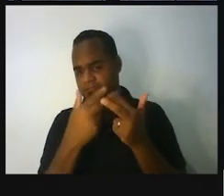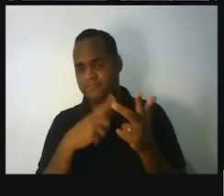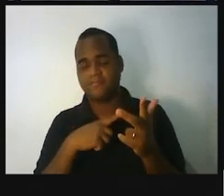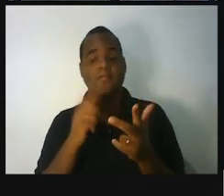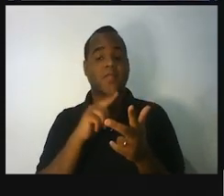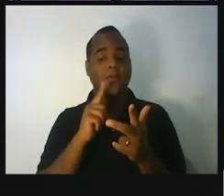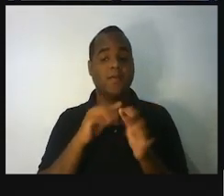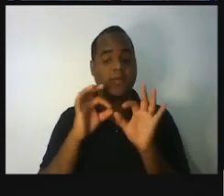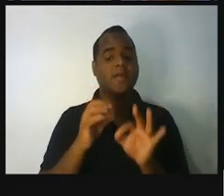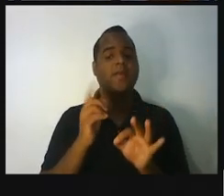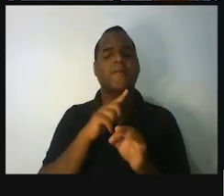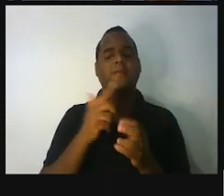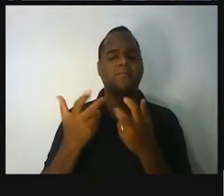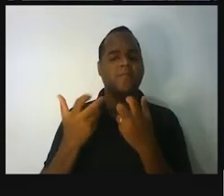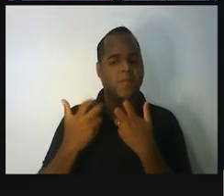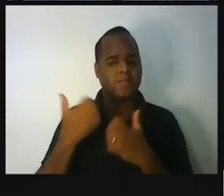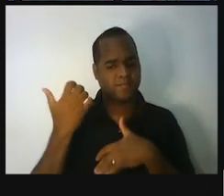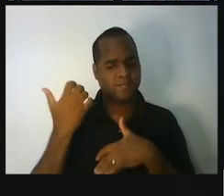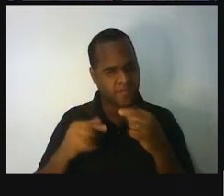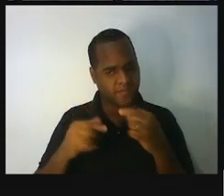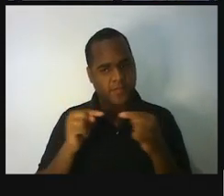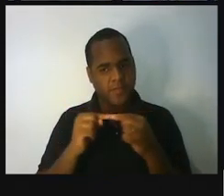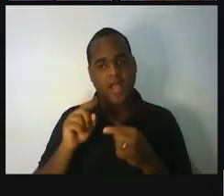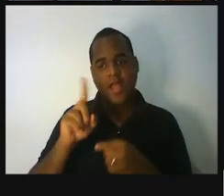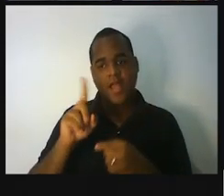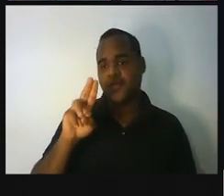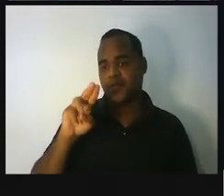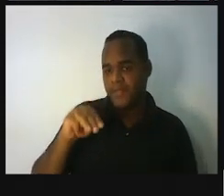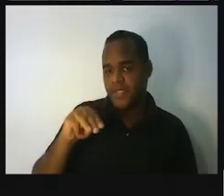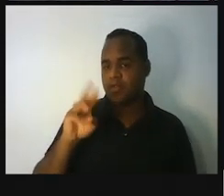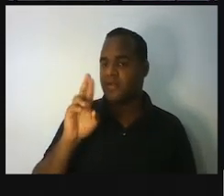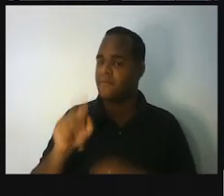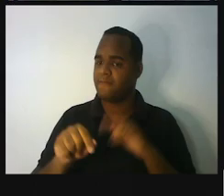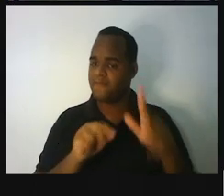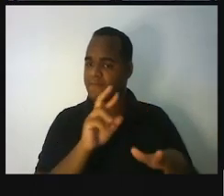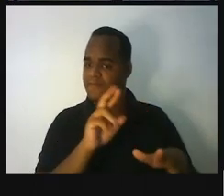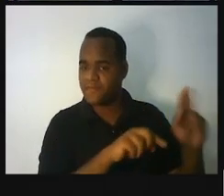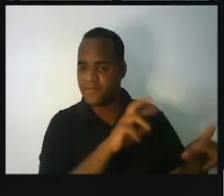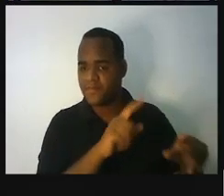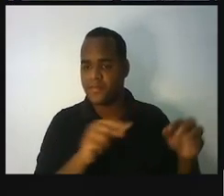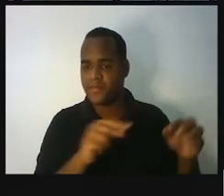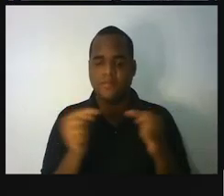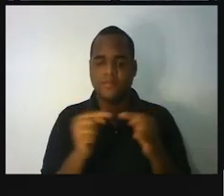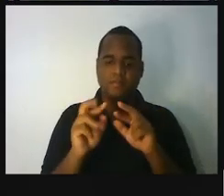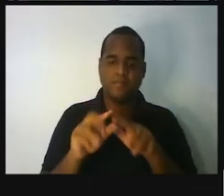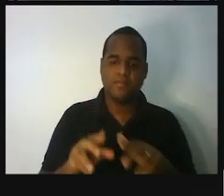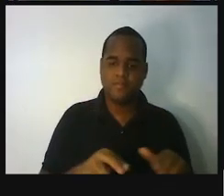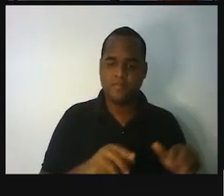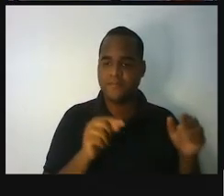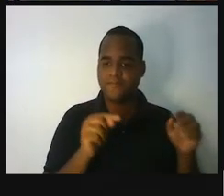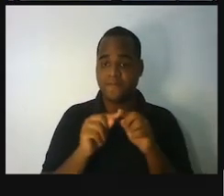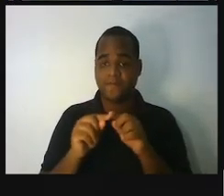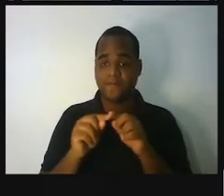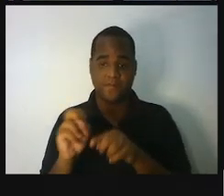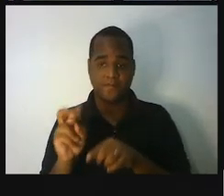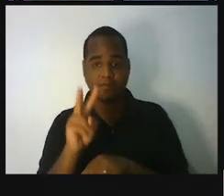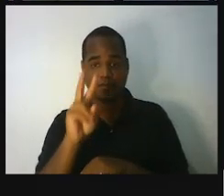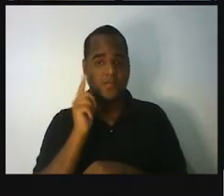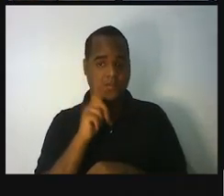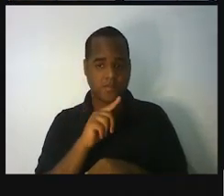você já conseguiu perceber que são unidades de medidas diferentes. Tem valores aí que estão em